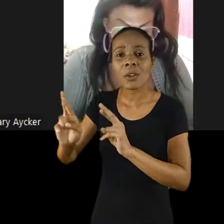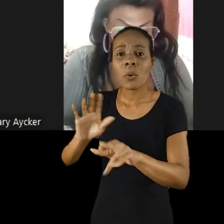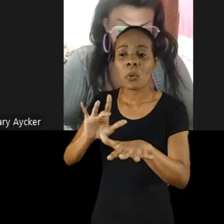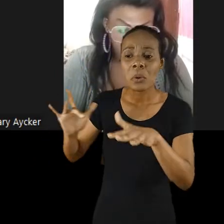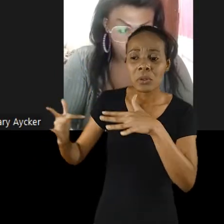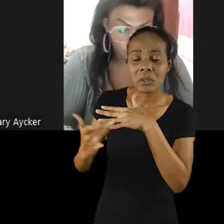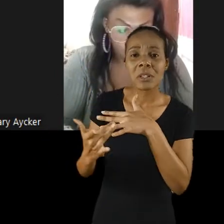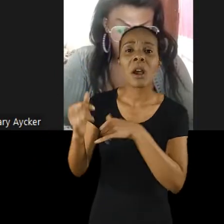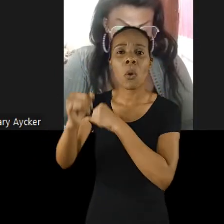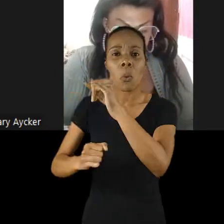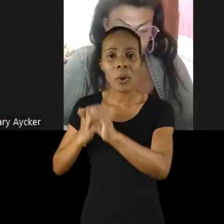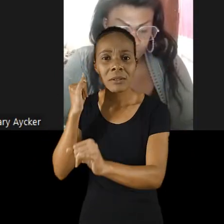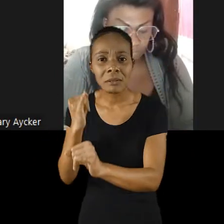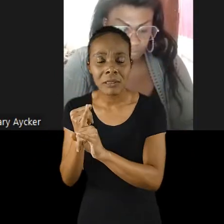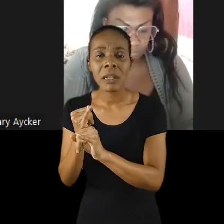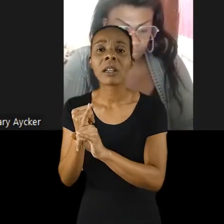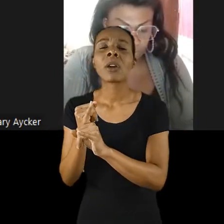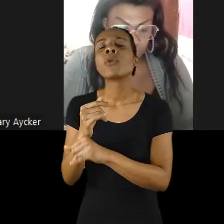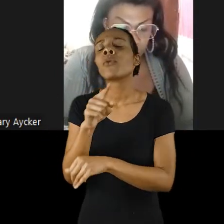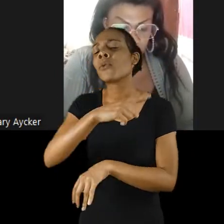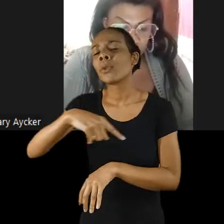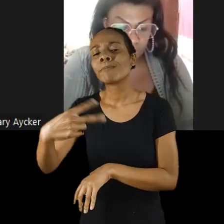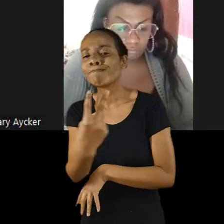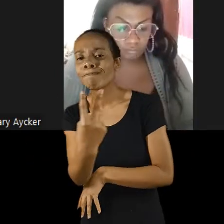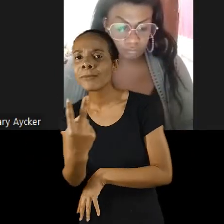assim, como que vocês têm criado